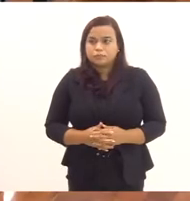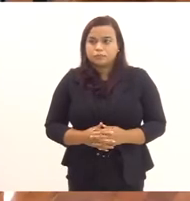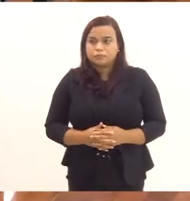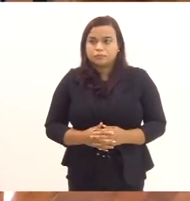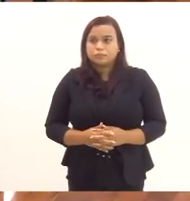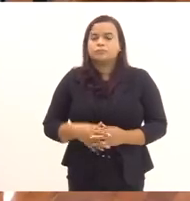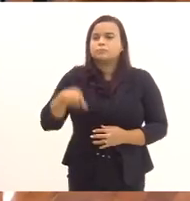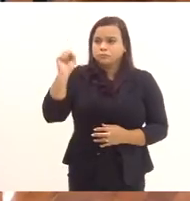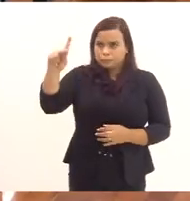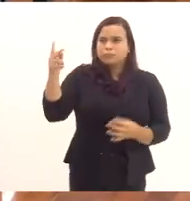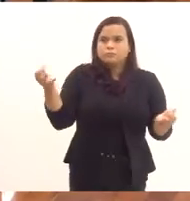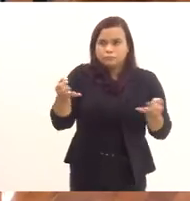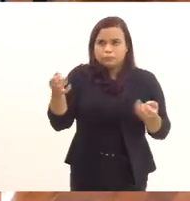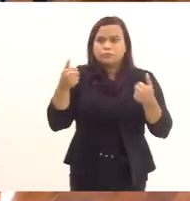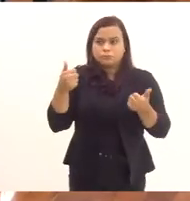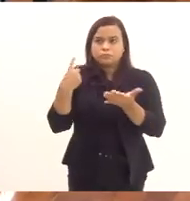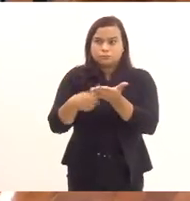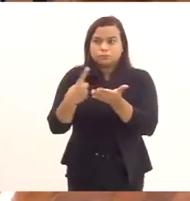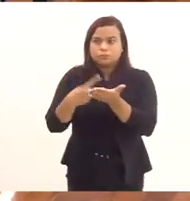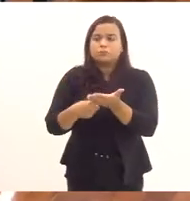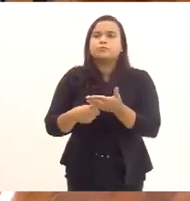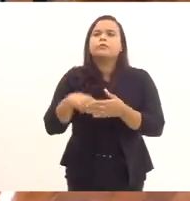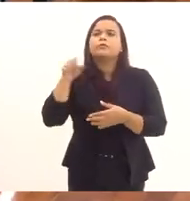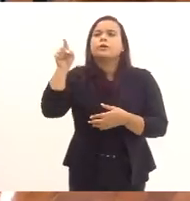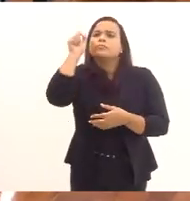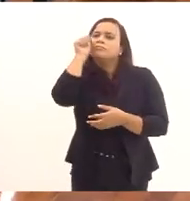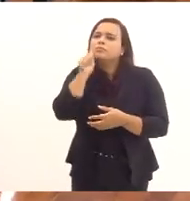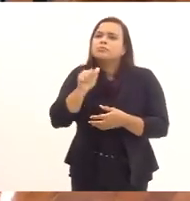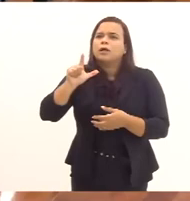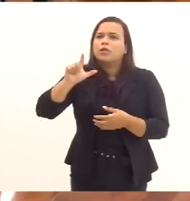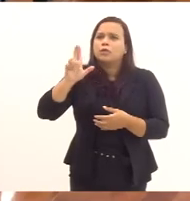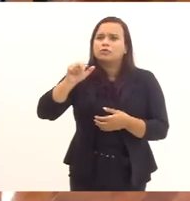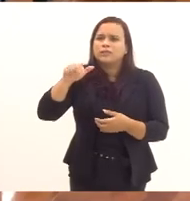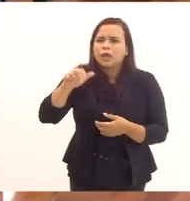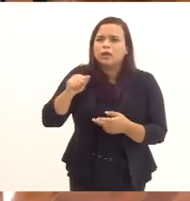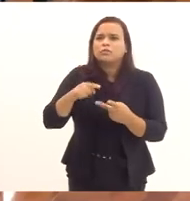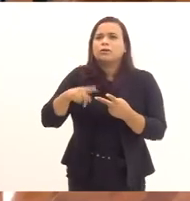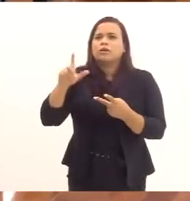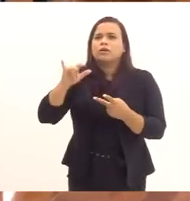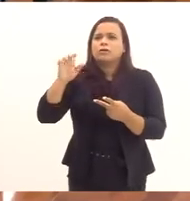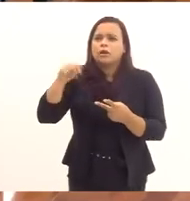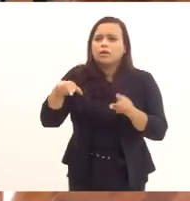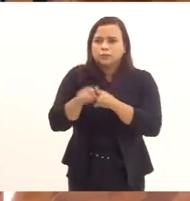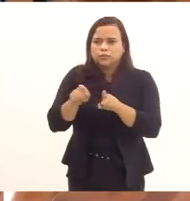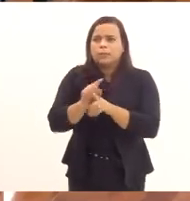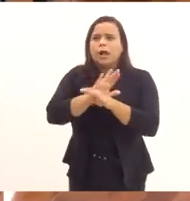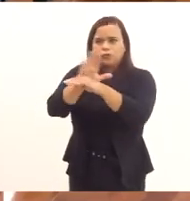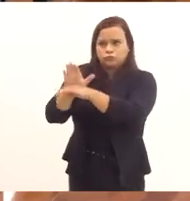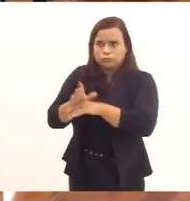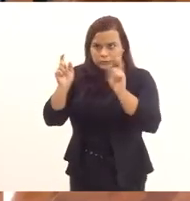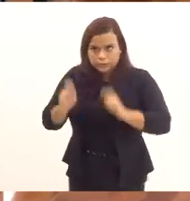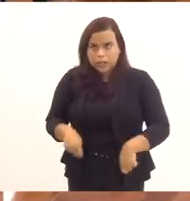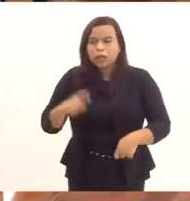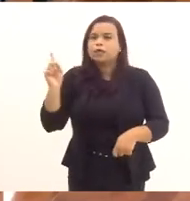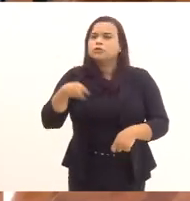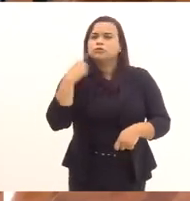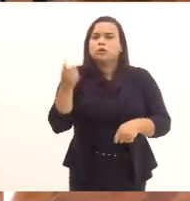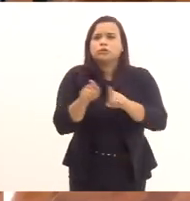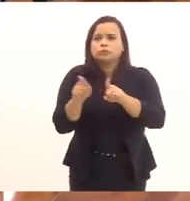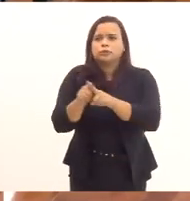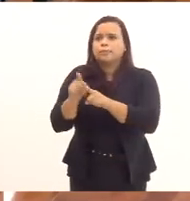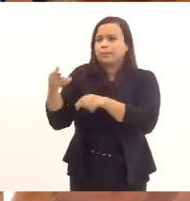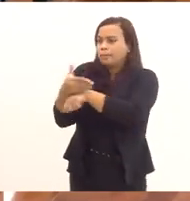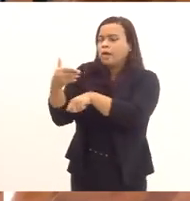é perfeito perfeito aí a Doutora Luciana Dra Lívia fazem as contribuições a gente aqui faz o pai da Adriana